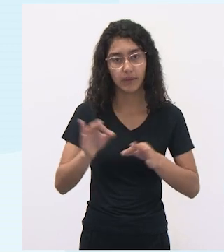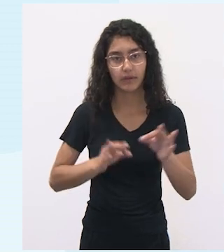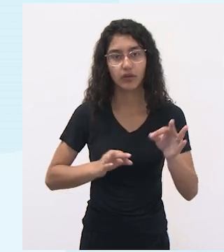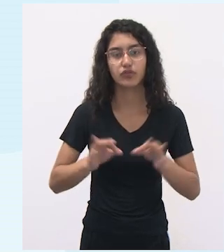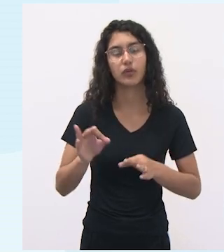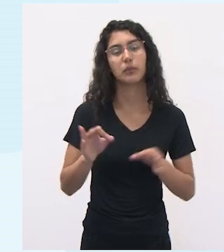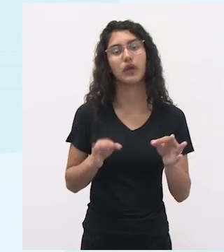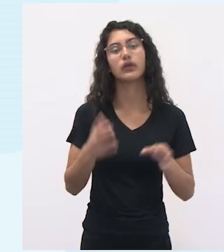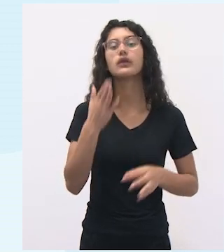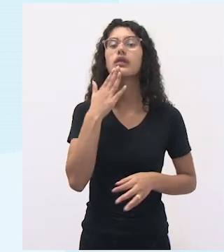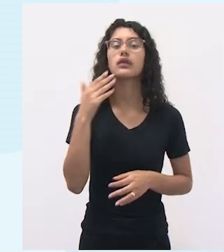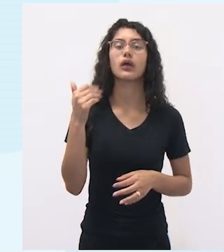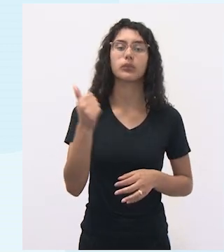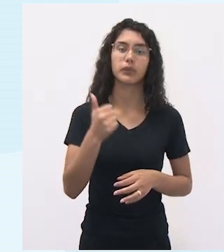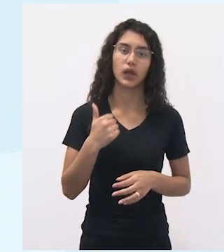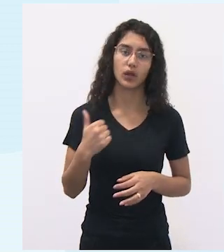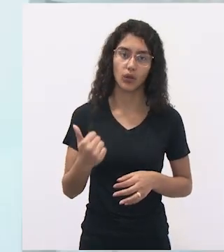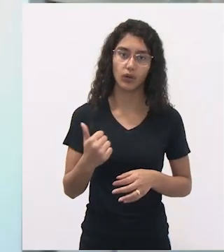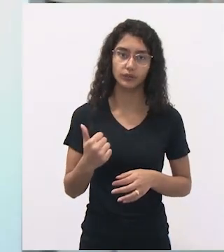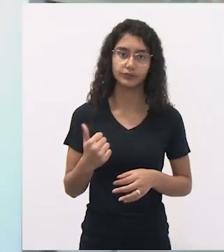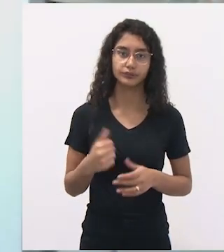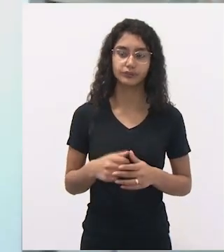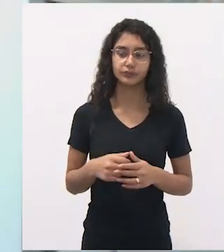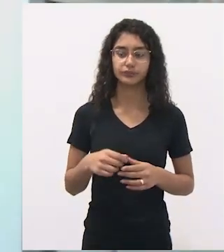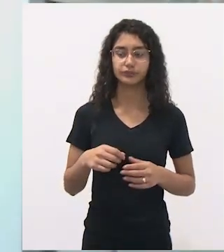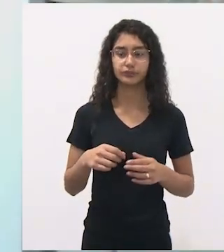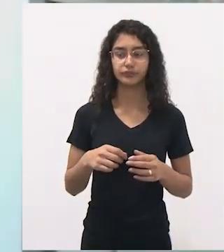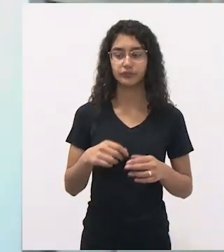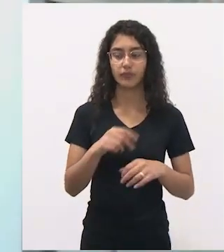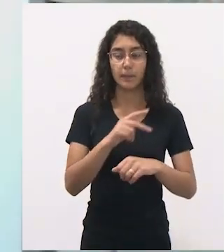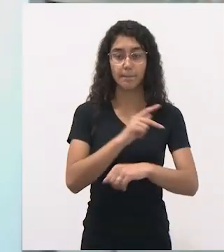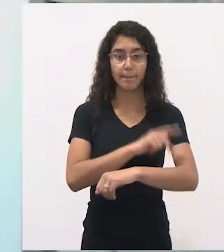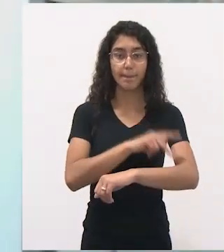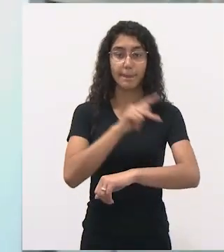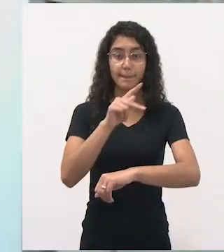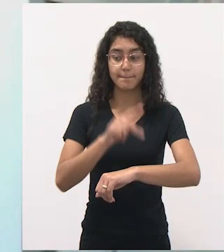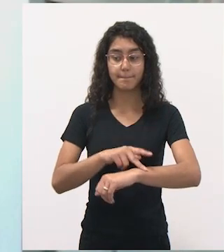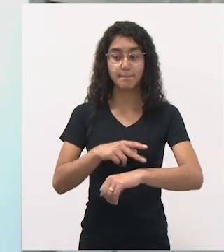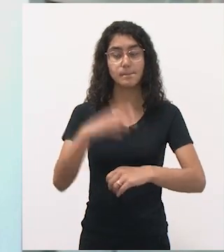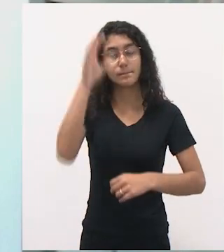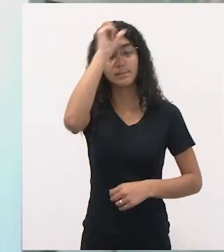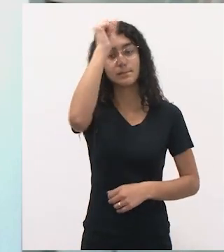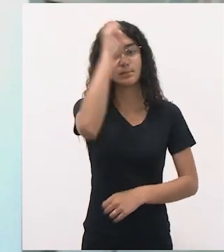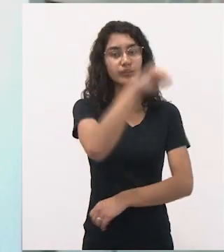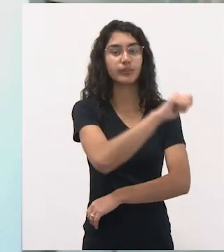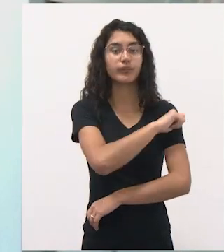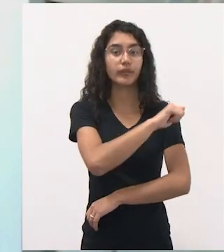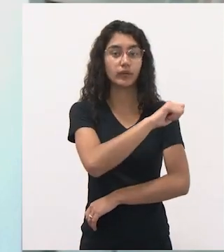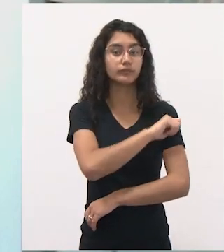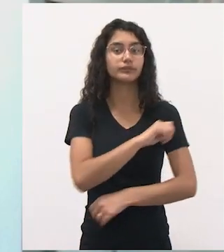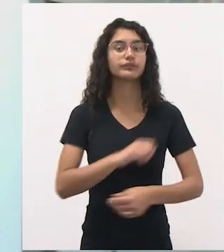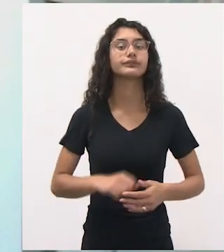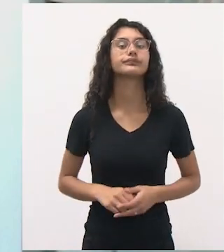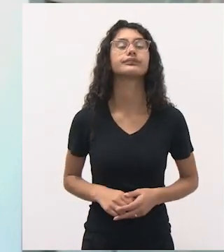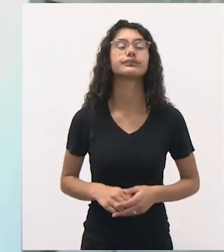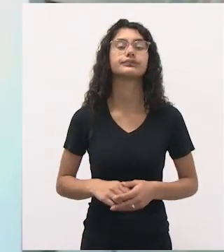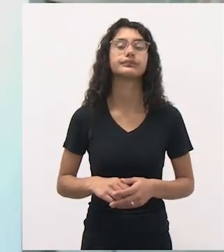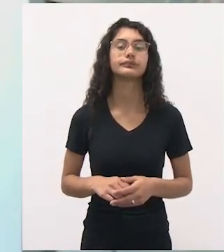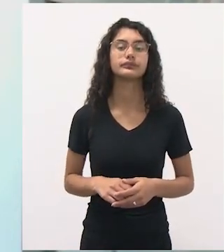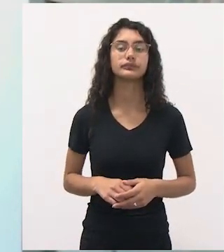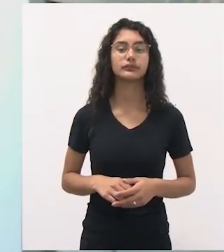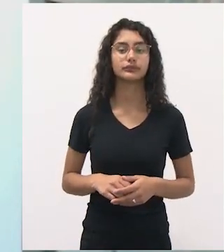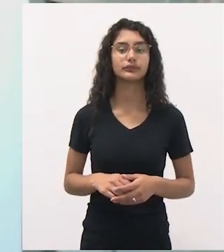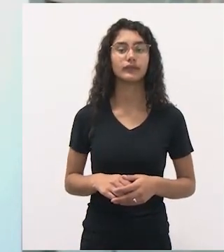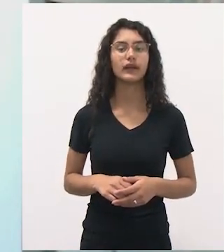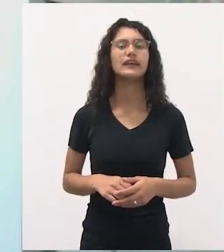intencionalidade pedagógica, que é elevar e potencializar a aprendizagem dos nossos alunos. Então, eu sigo aqui, né? Eu sei que